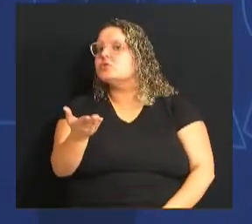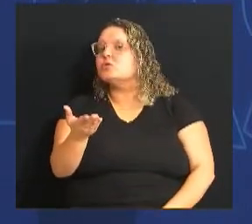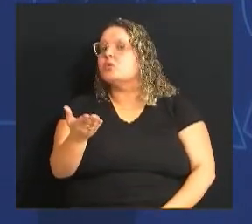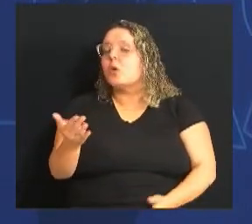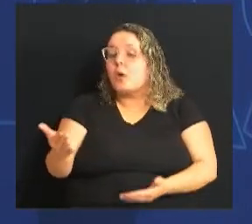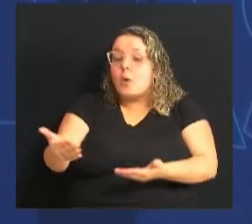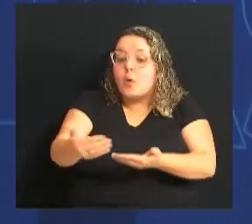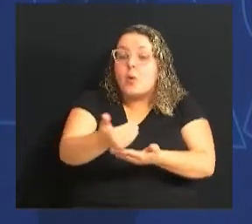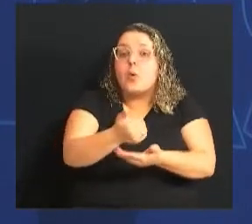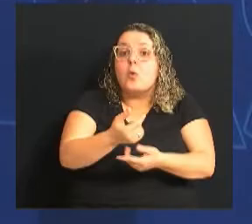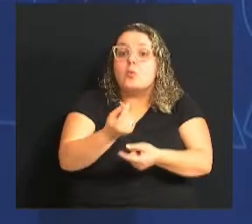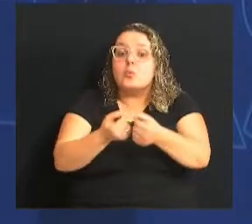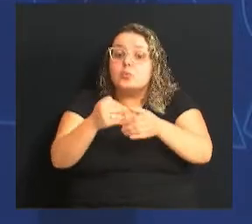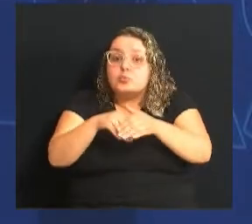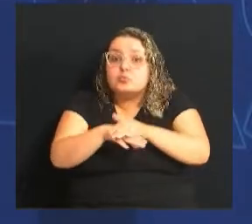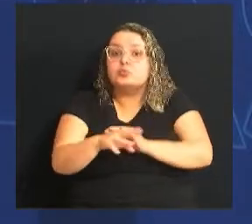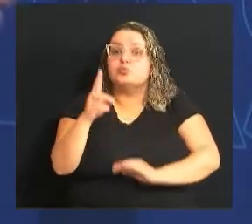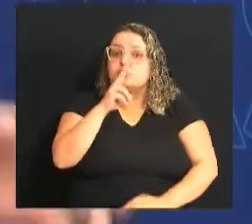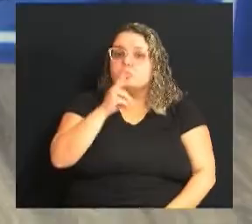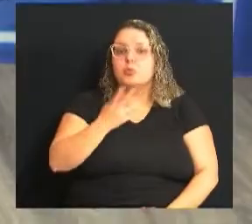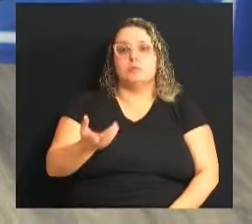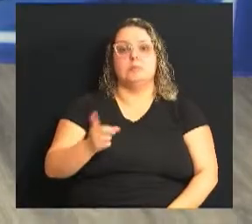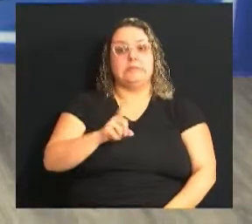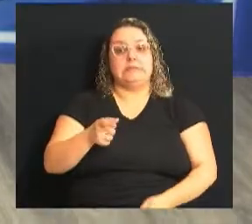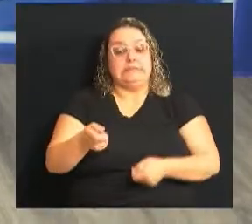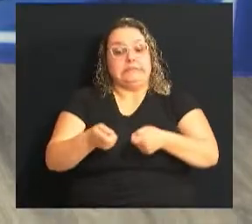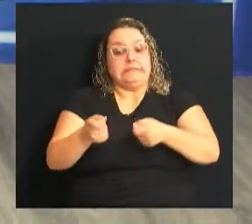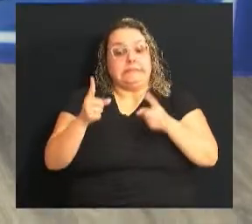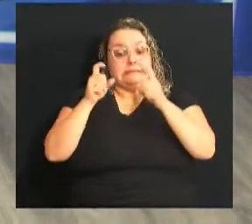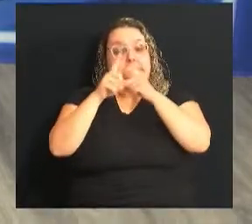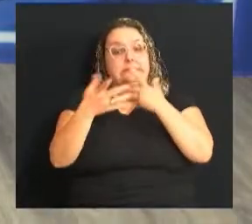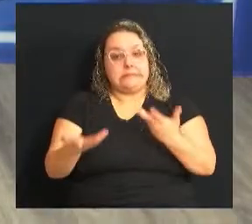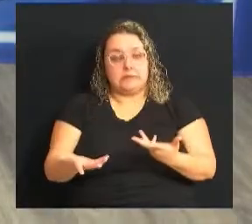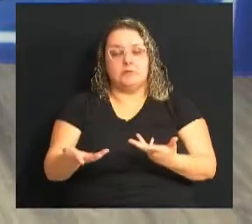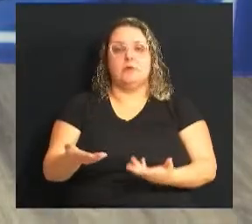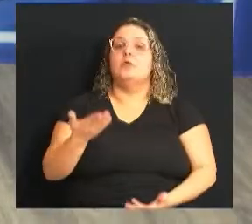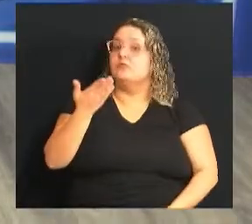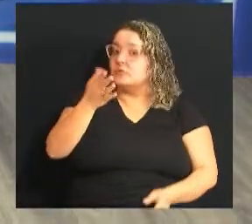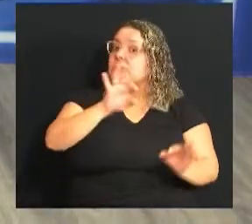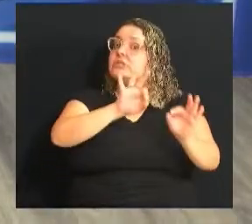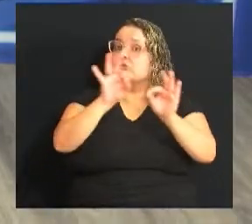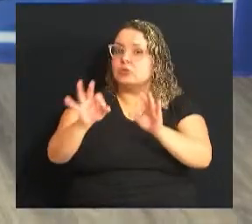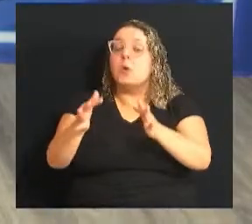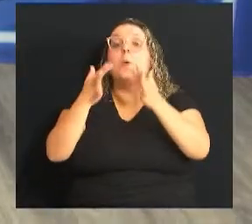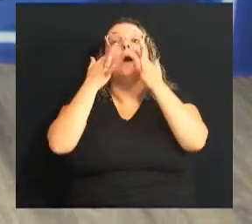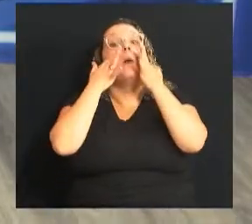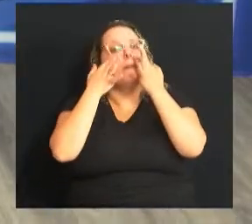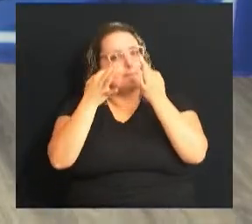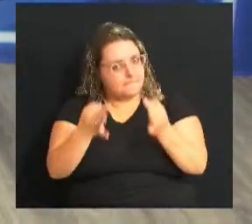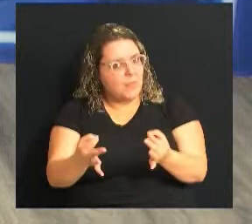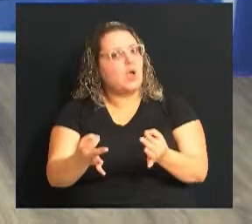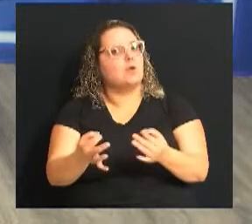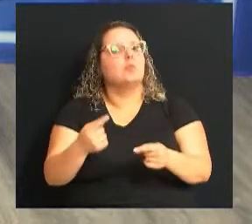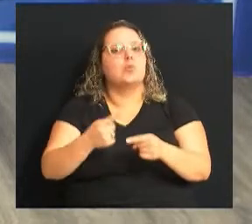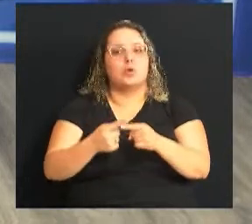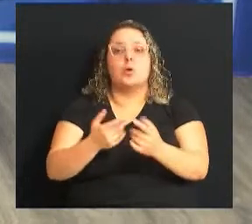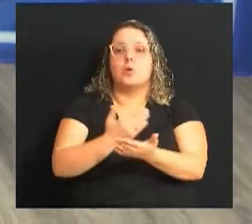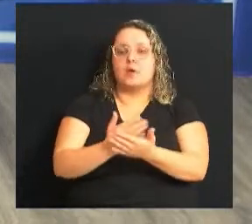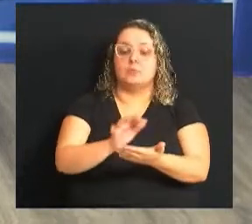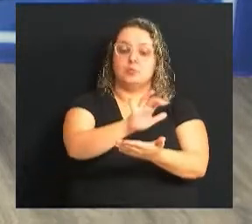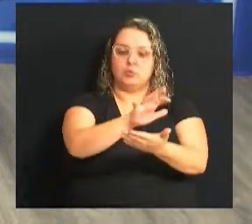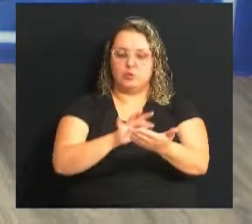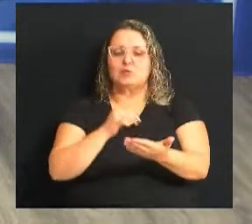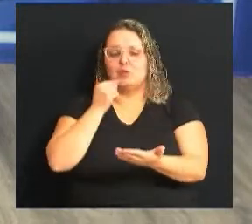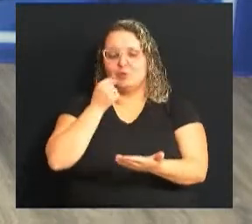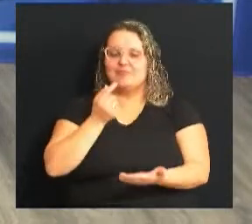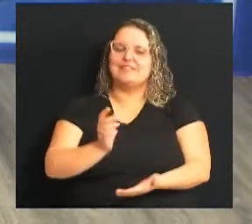de emergência para não passar aperto. Então, você que está nos acompanhando, preste muita atenção porque começa agora o Na Ponta